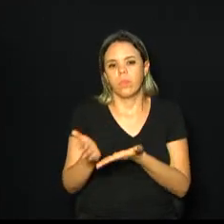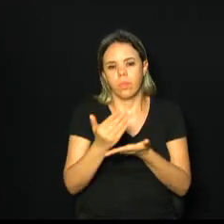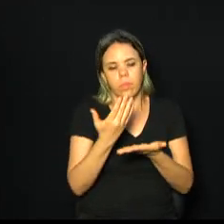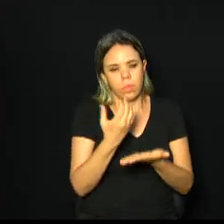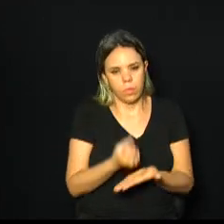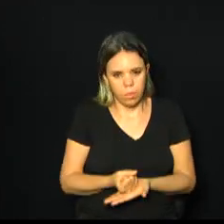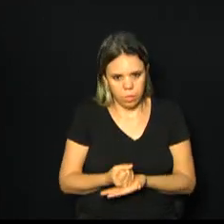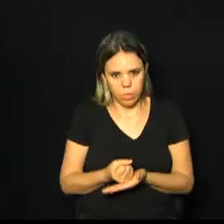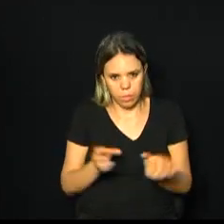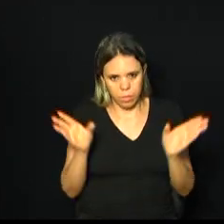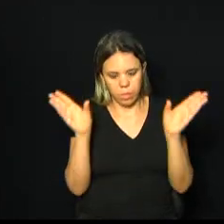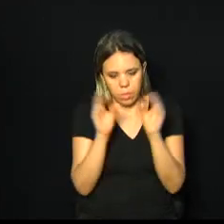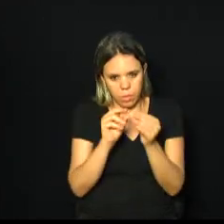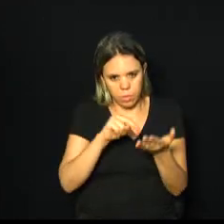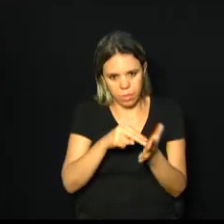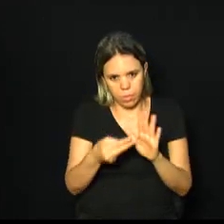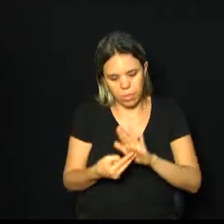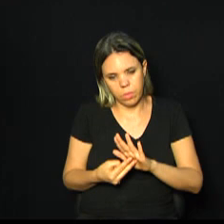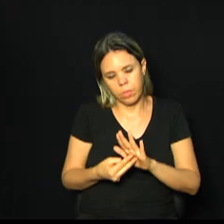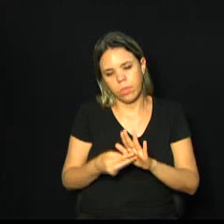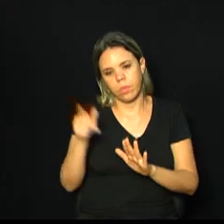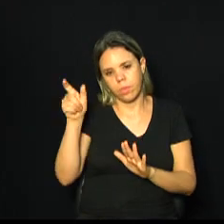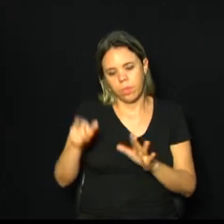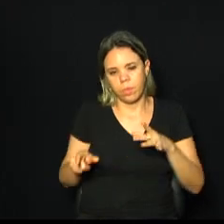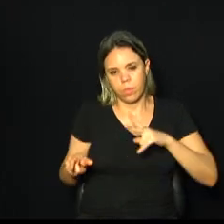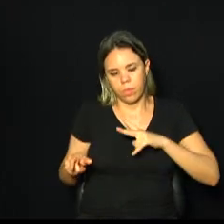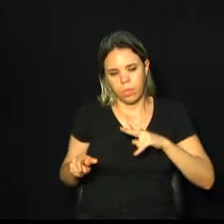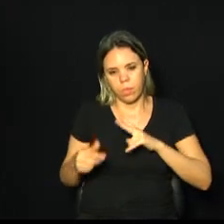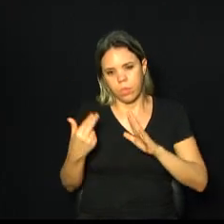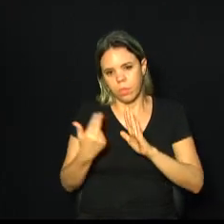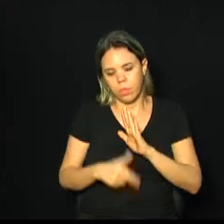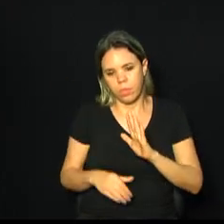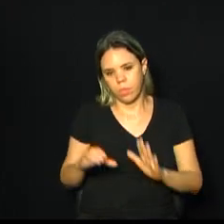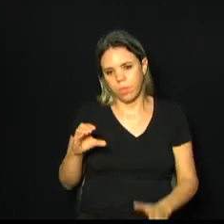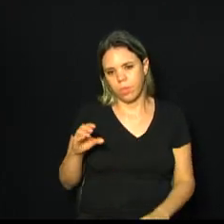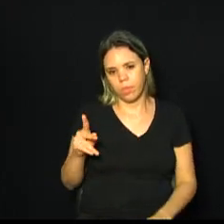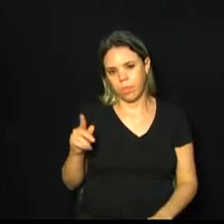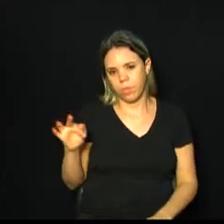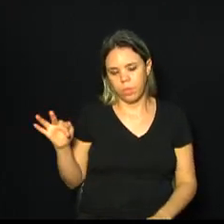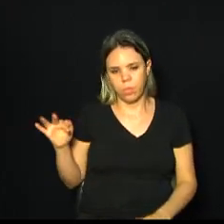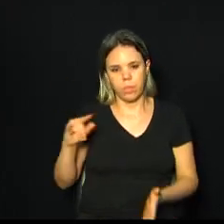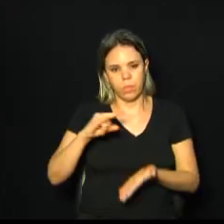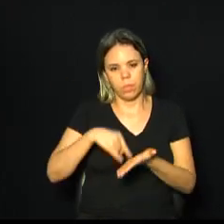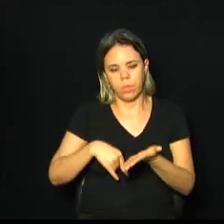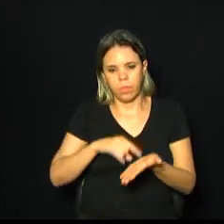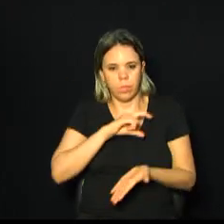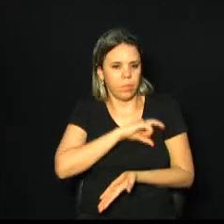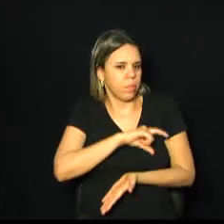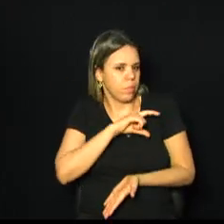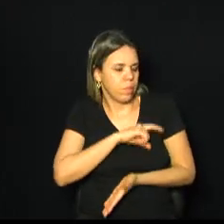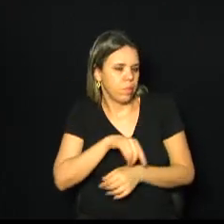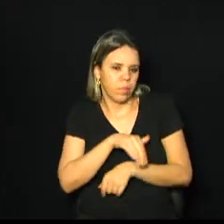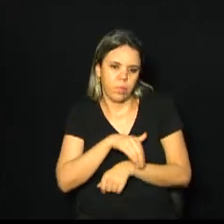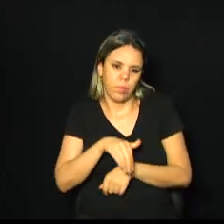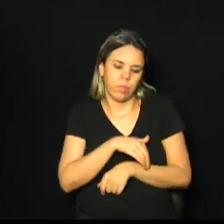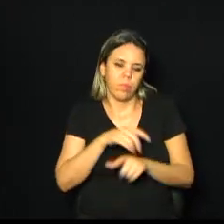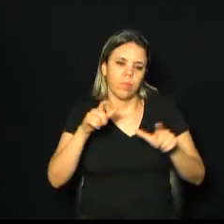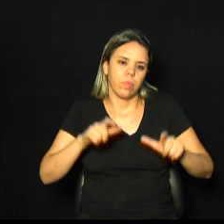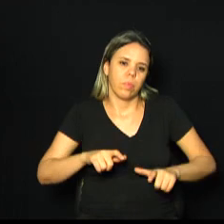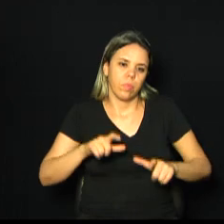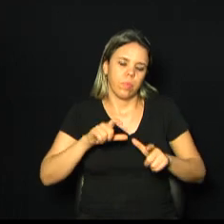na definição do dado pessoal, como nome, CPF, RG, CNH, endereço e dados de